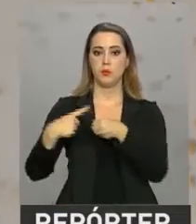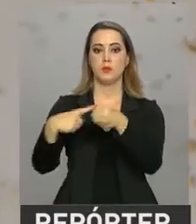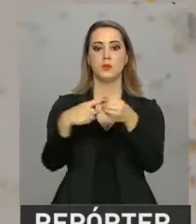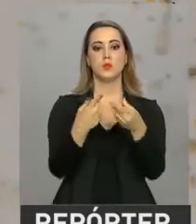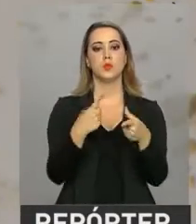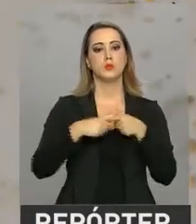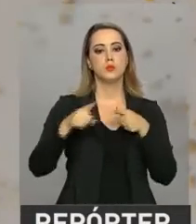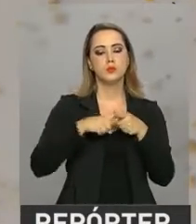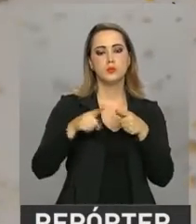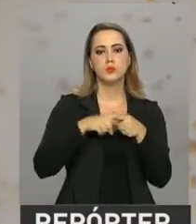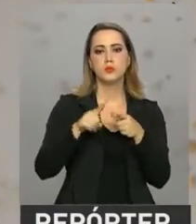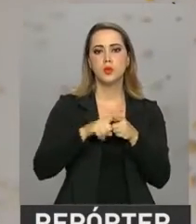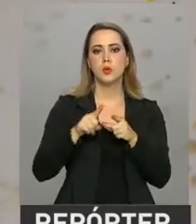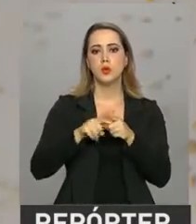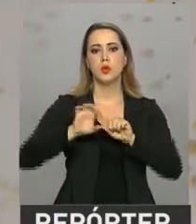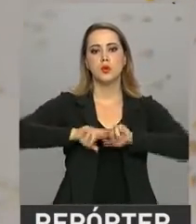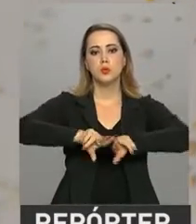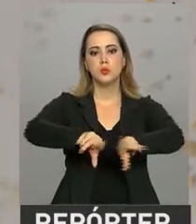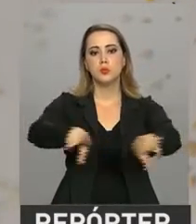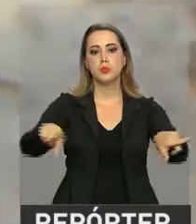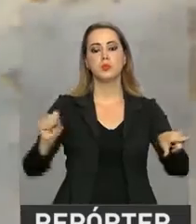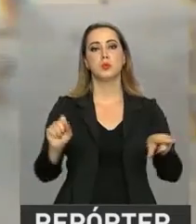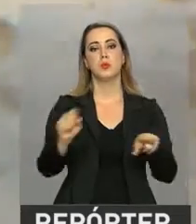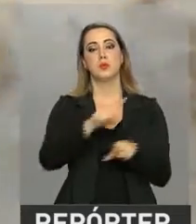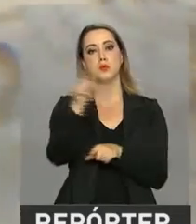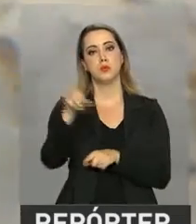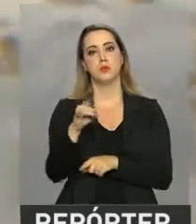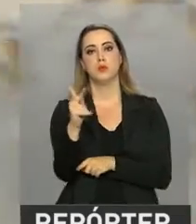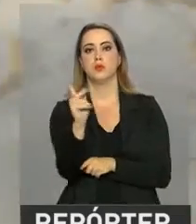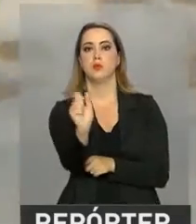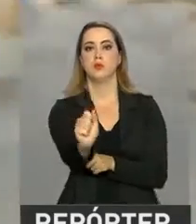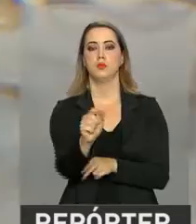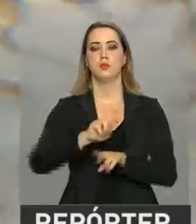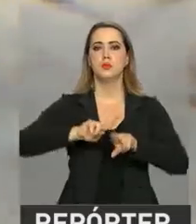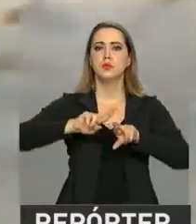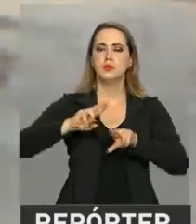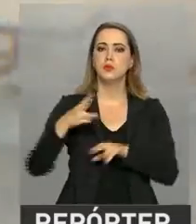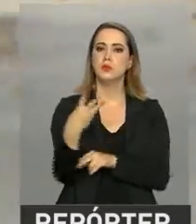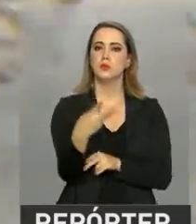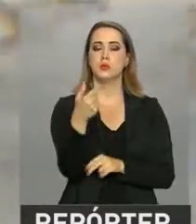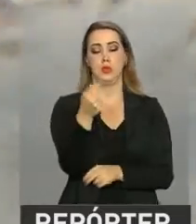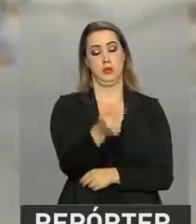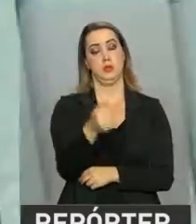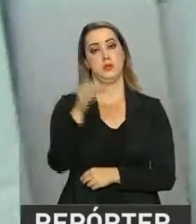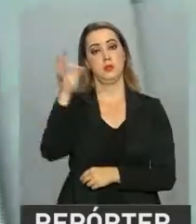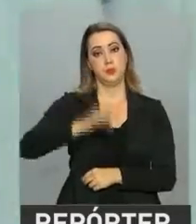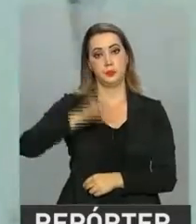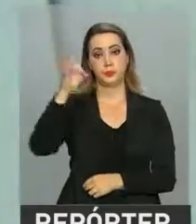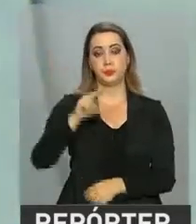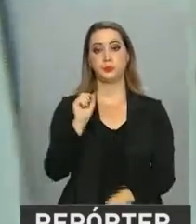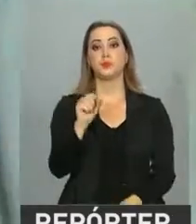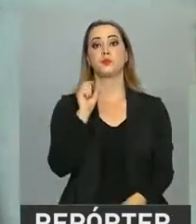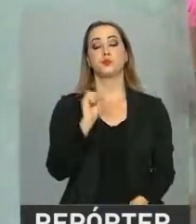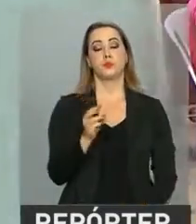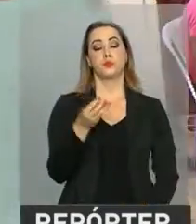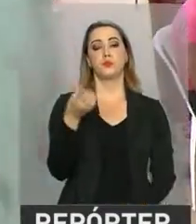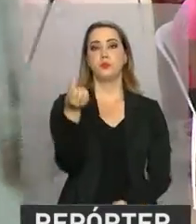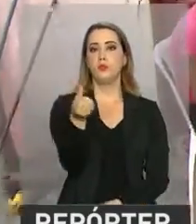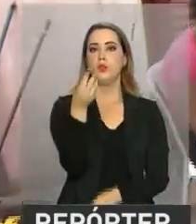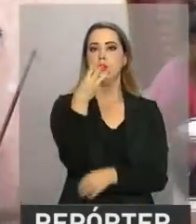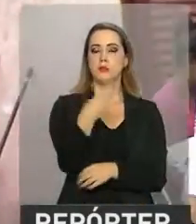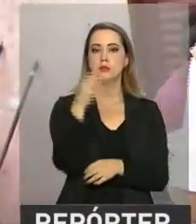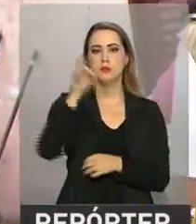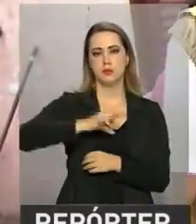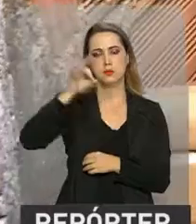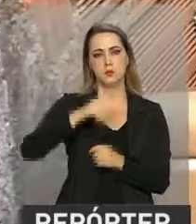risco de surto de dengue, febre chikungunya e zika foi constatado em mais de 37% deles. Em quase